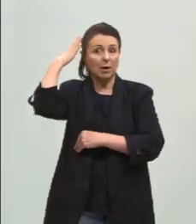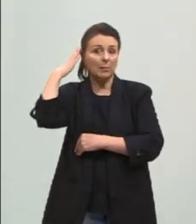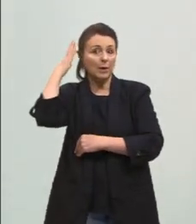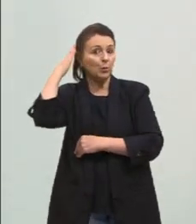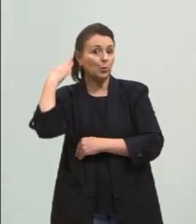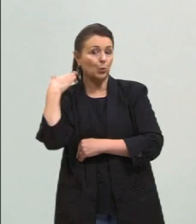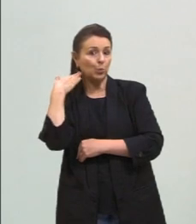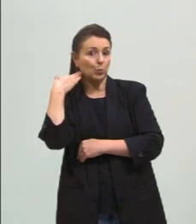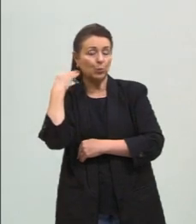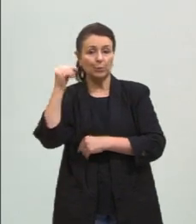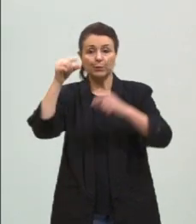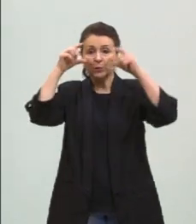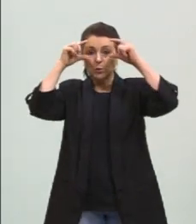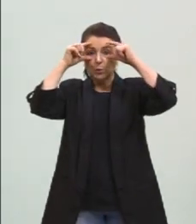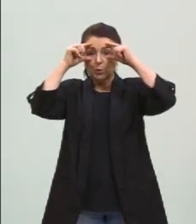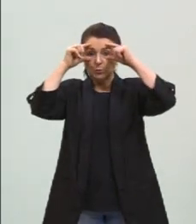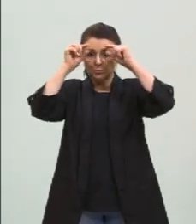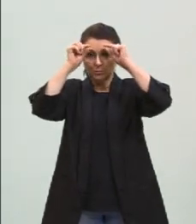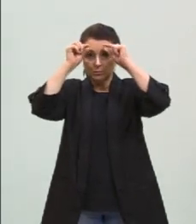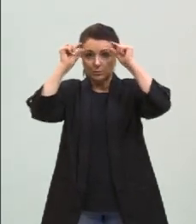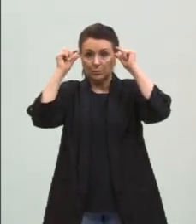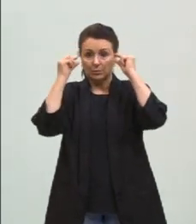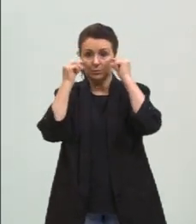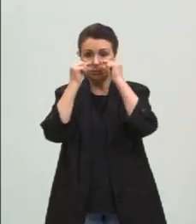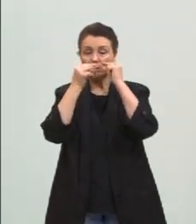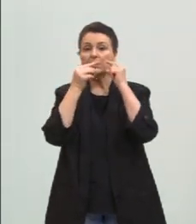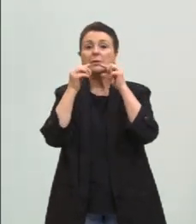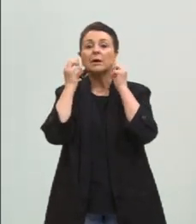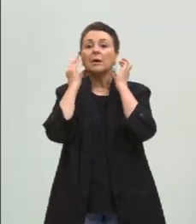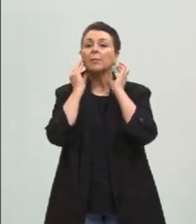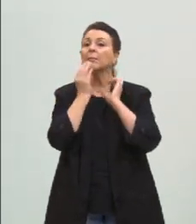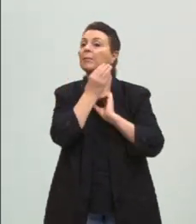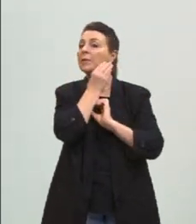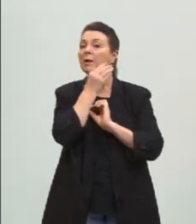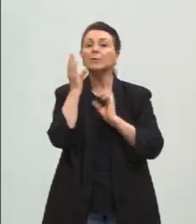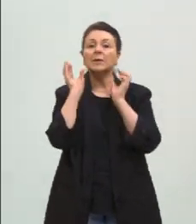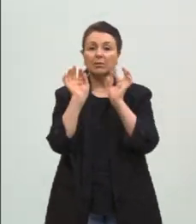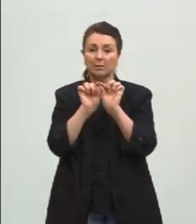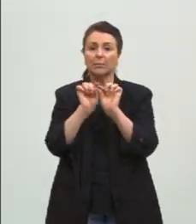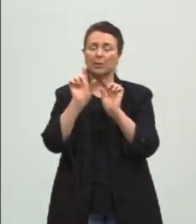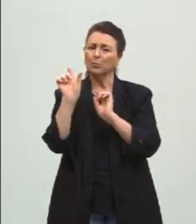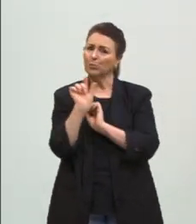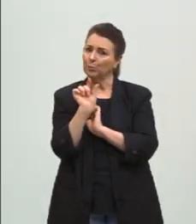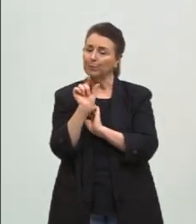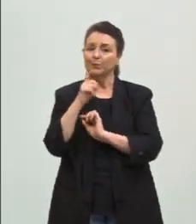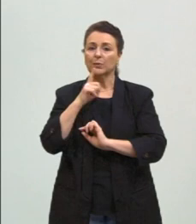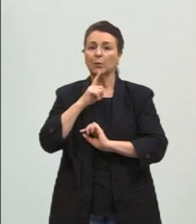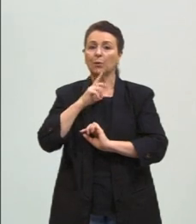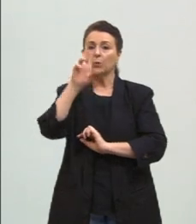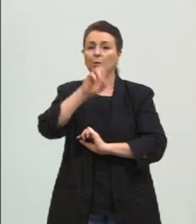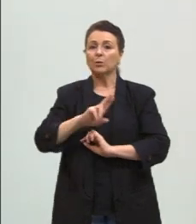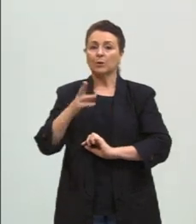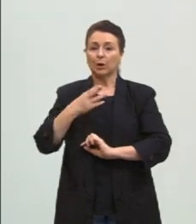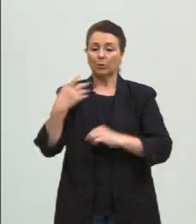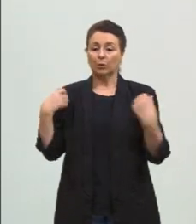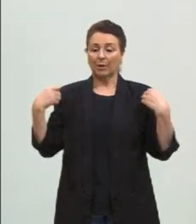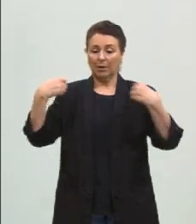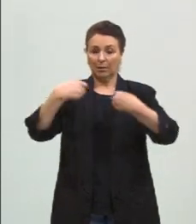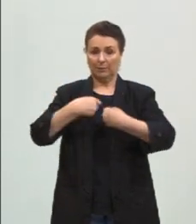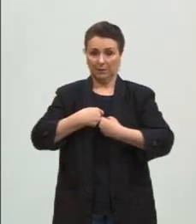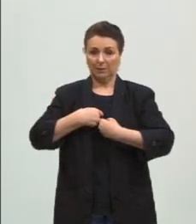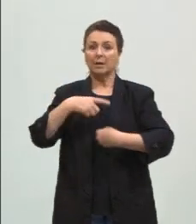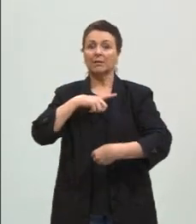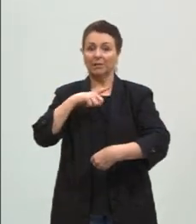óculos né de hastes largas e barba também curta hoje Estou vestindo uma camisa né E por baixo dessa camisa